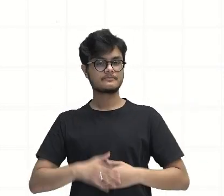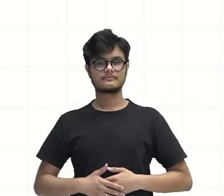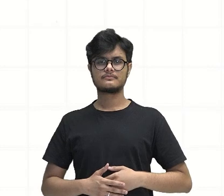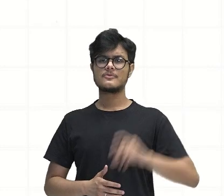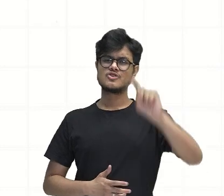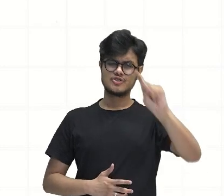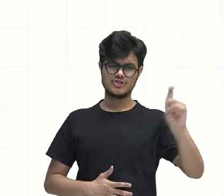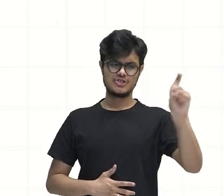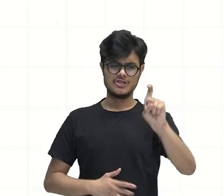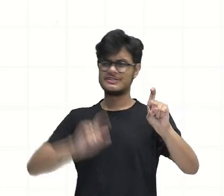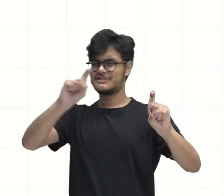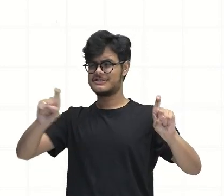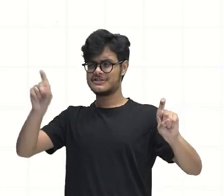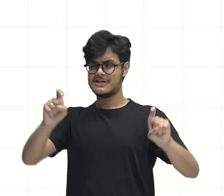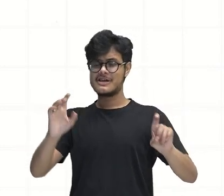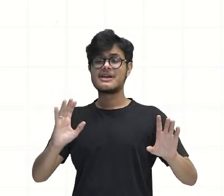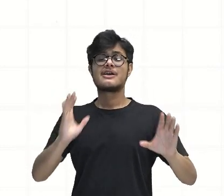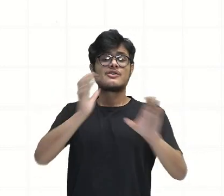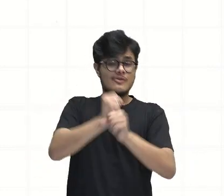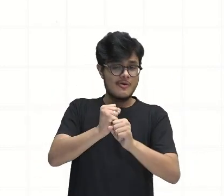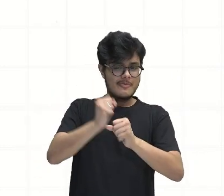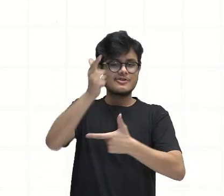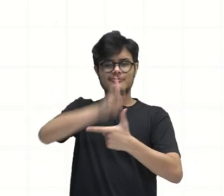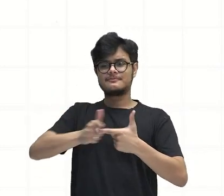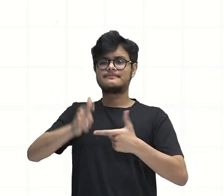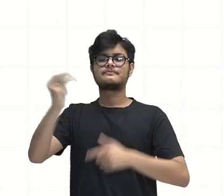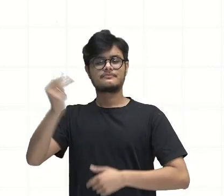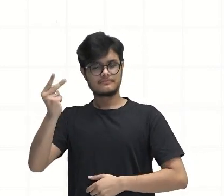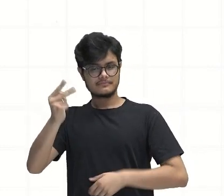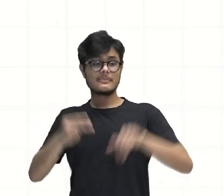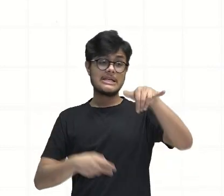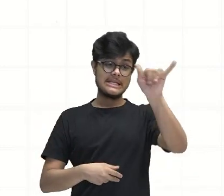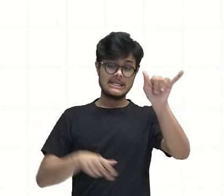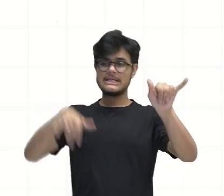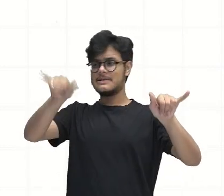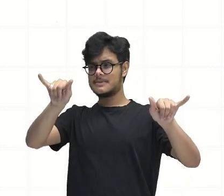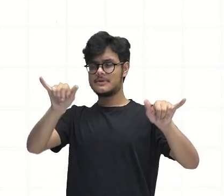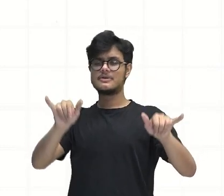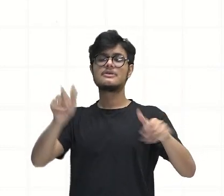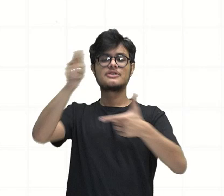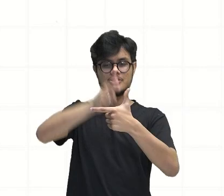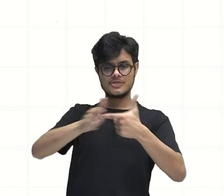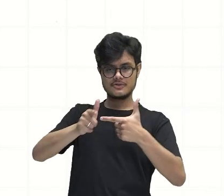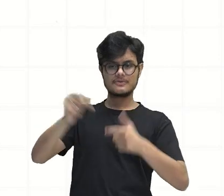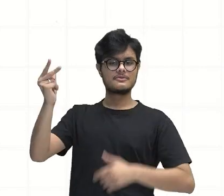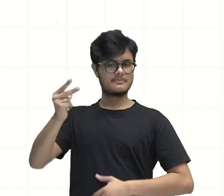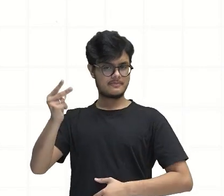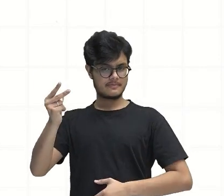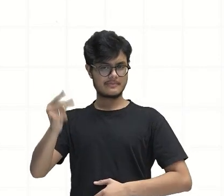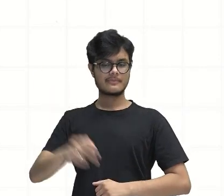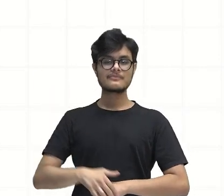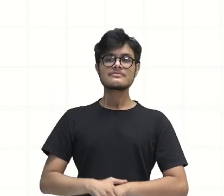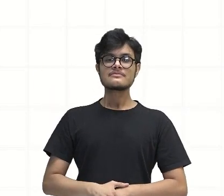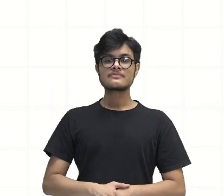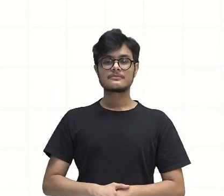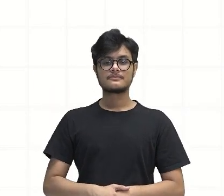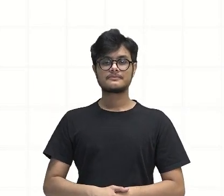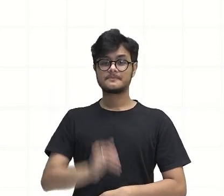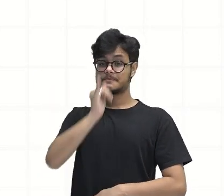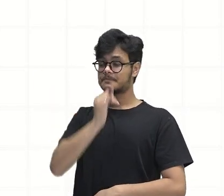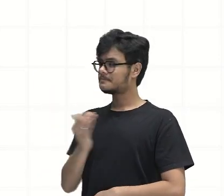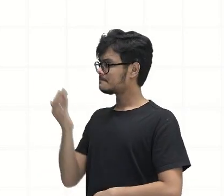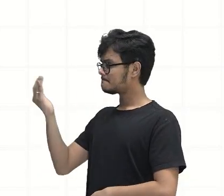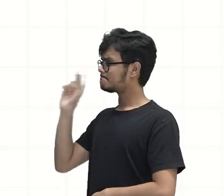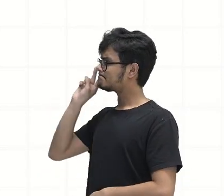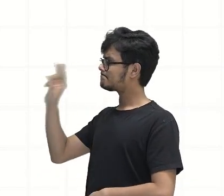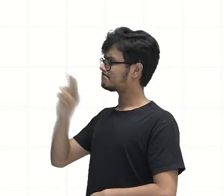x, dividir por 2, e depois eu vou somar as coordenadas y e dividir por 2. Observe